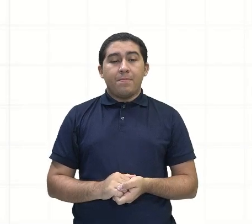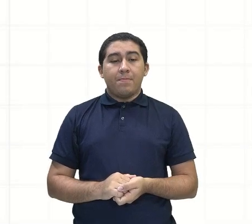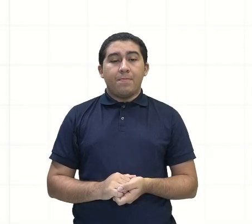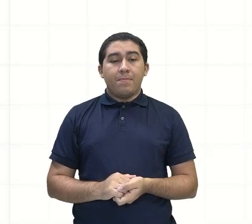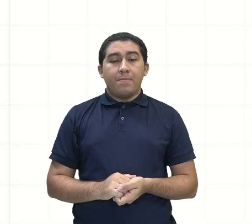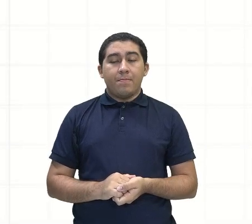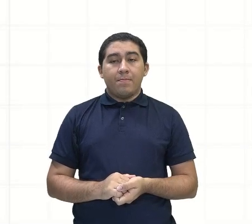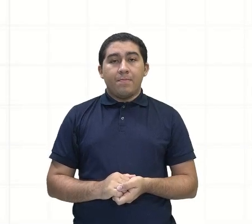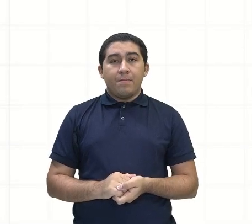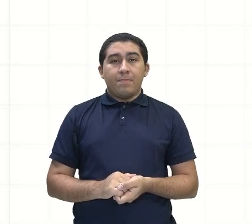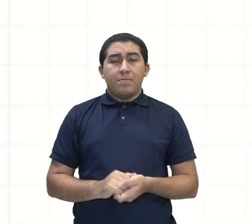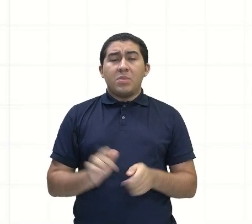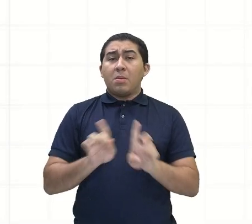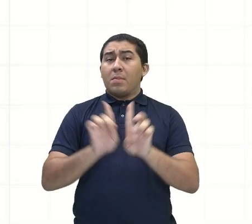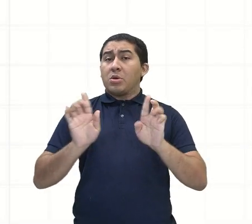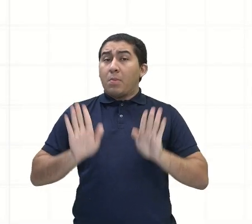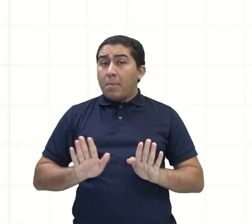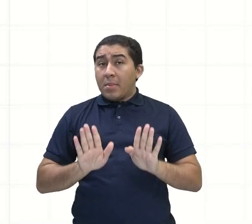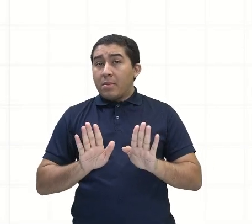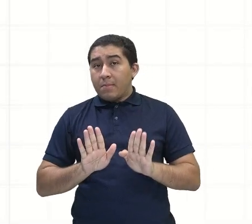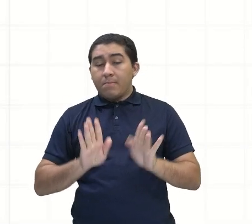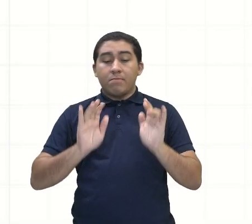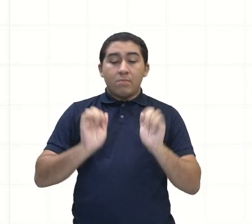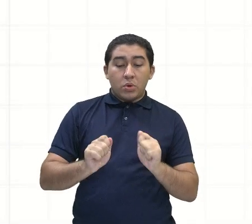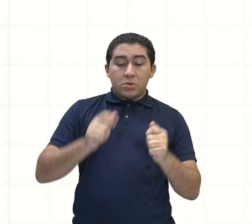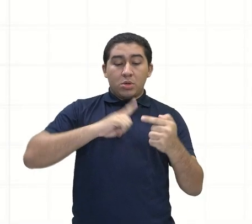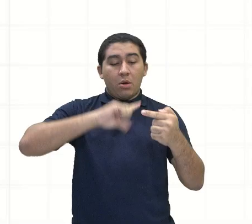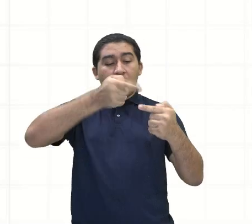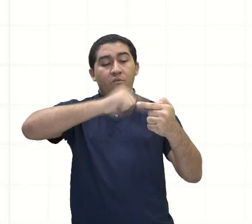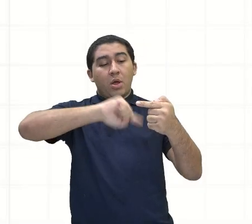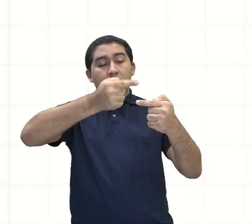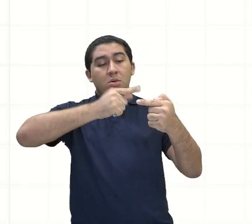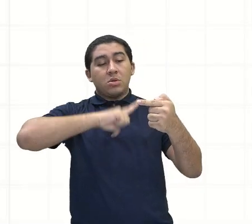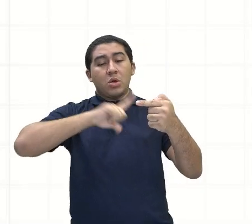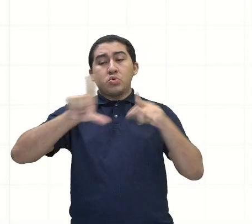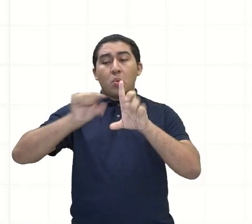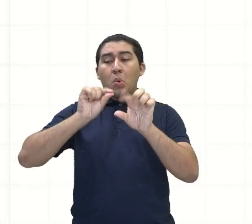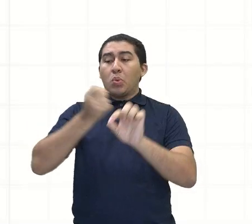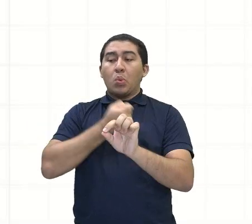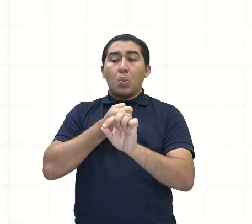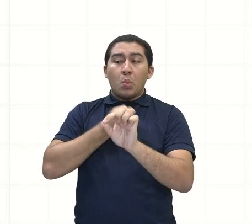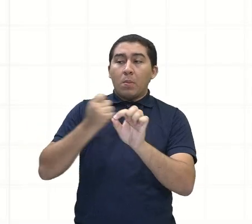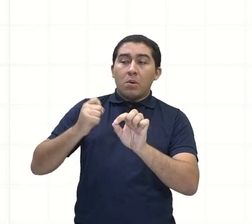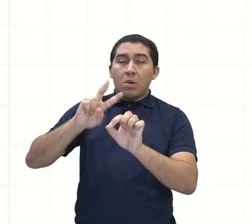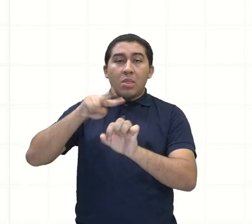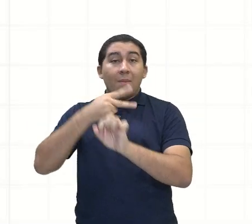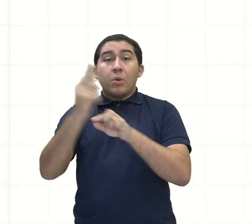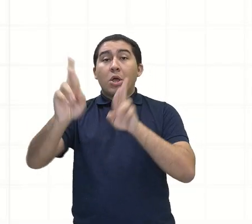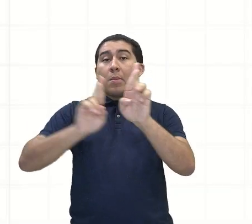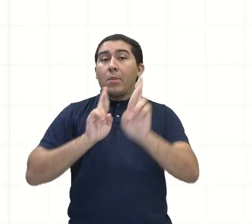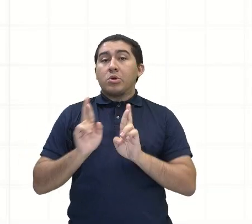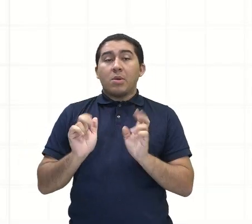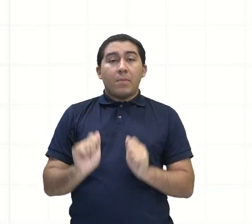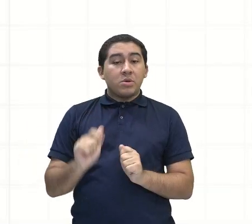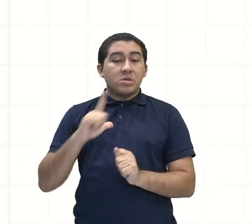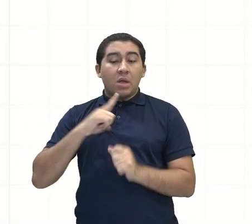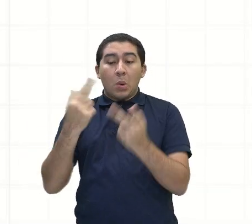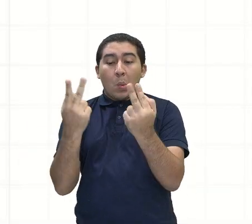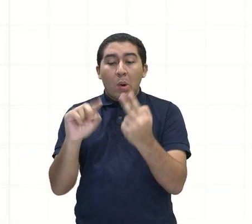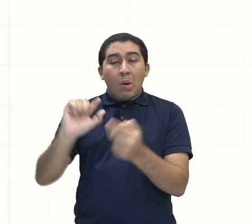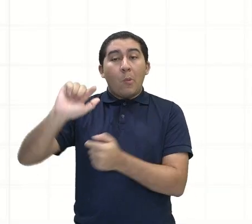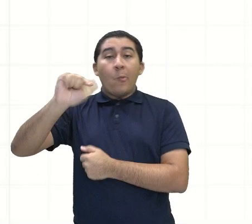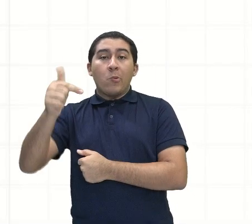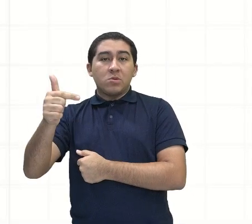Tudo bem? Professor, eu posso multiplicar uma fração por um número e o resultado vai dar igual a